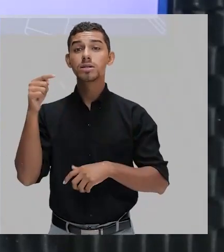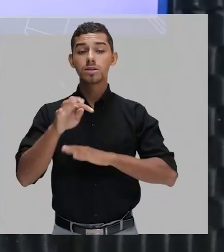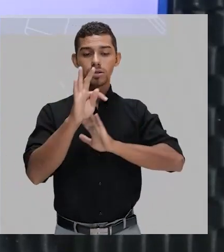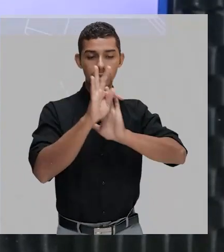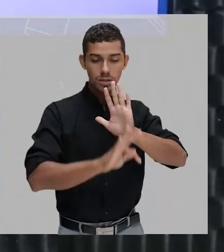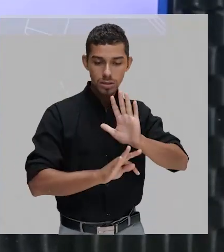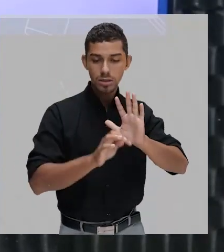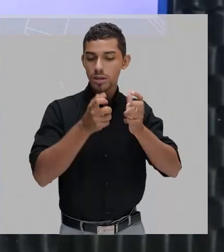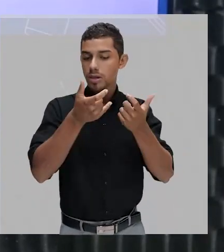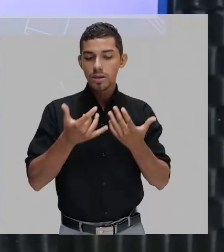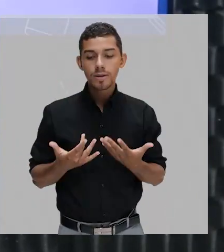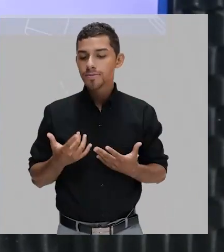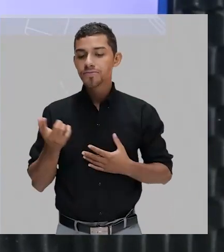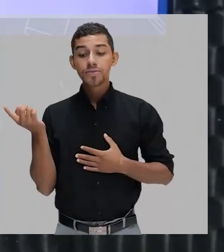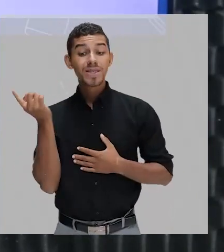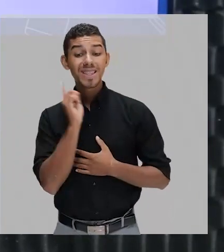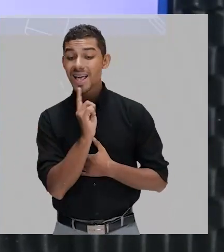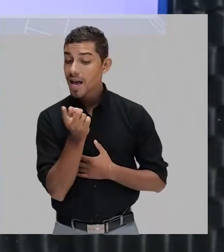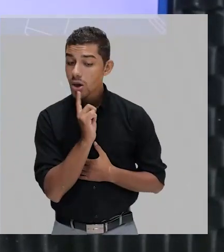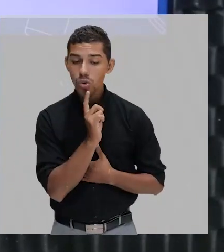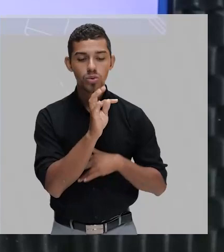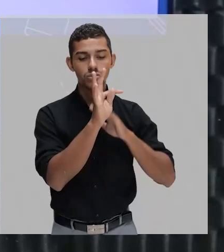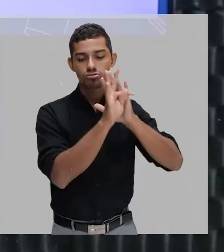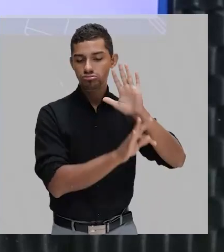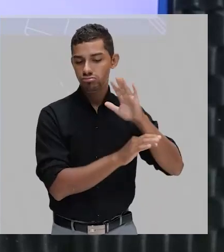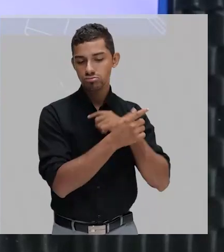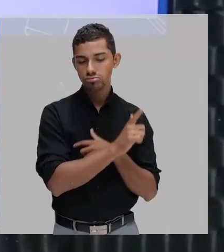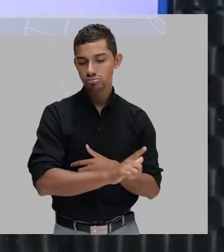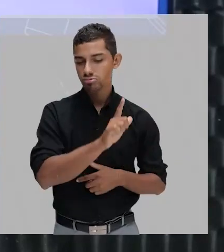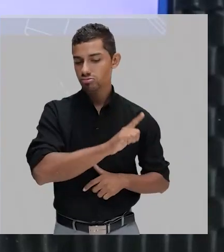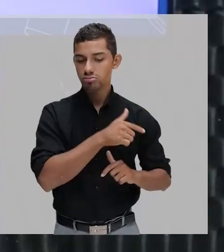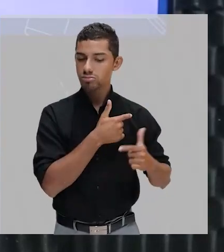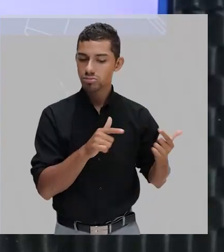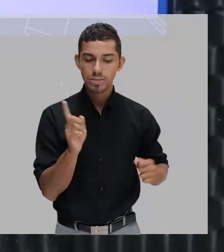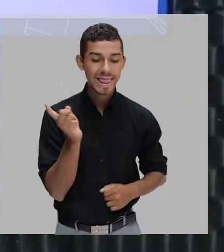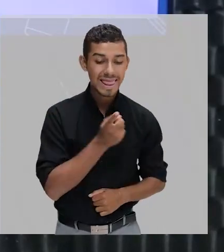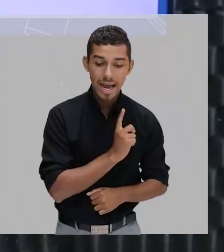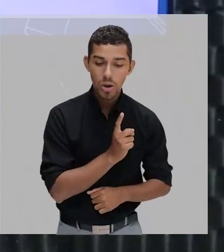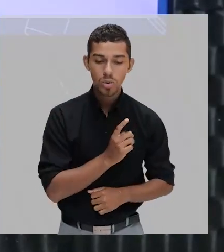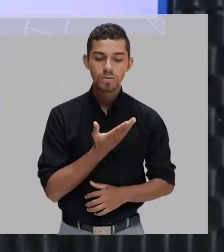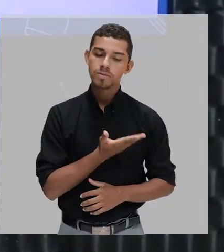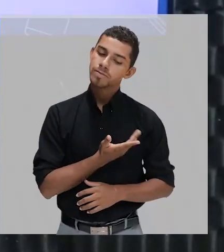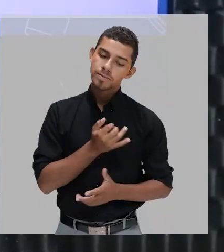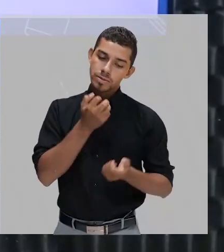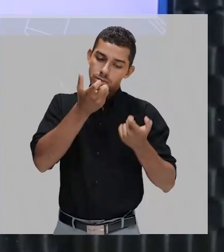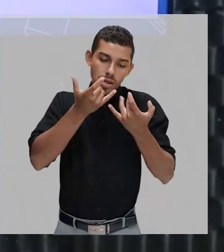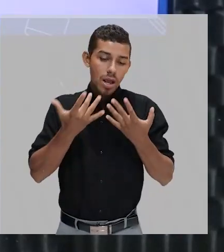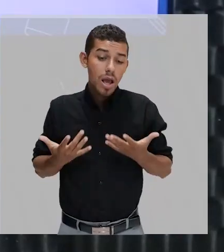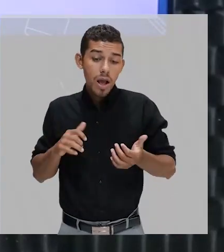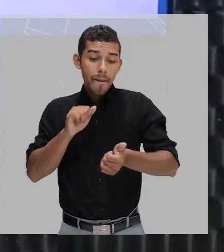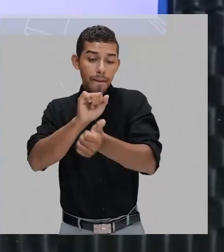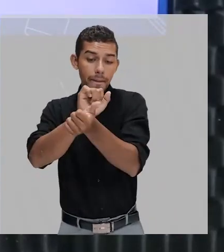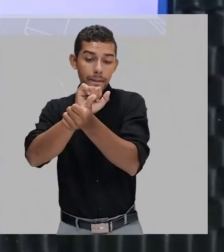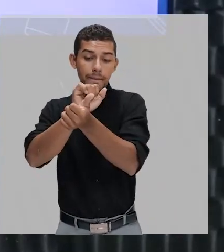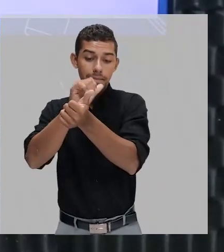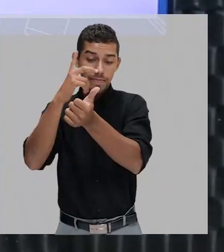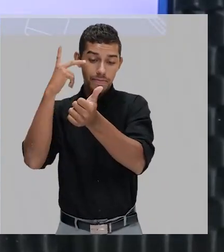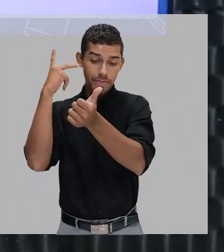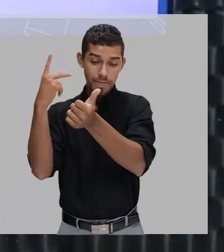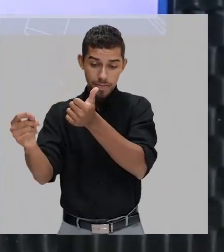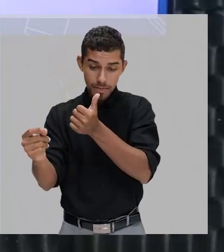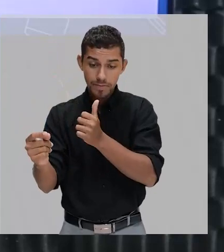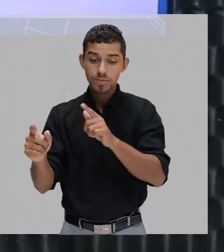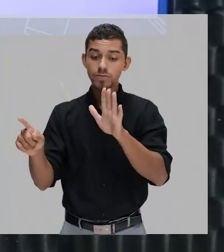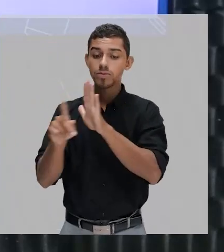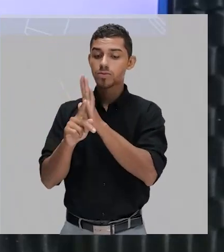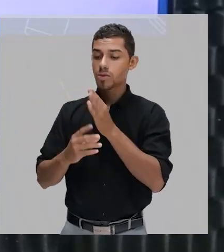texto aqui trata-se de um texto não literário. Seria um anúncio de um escravo que fugiu, oferecendo aí